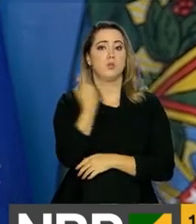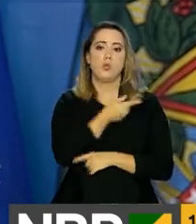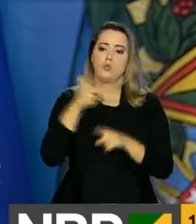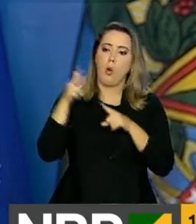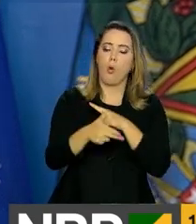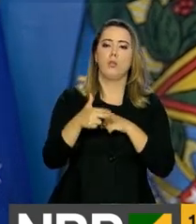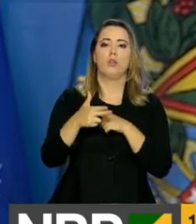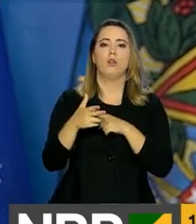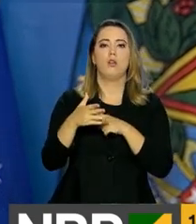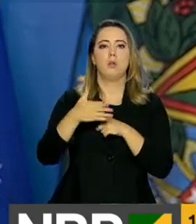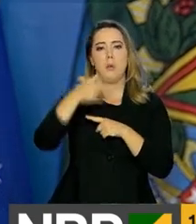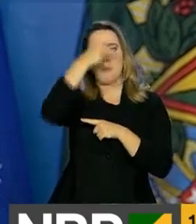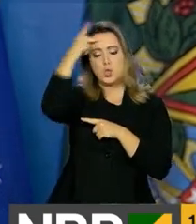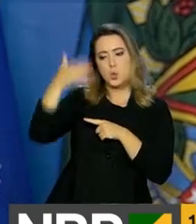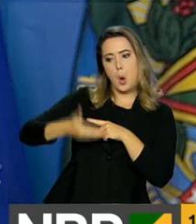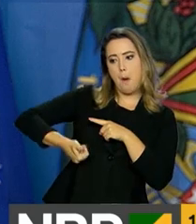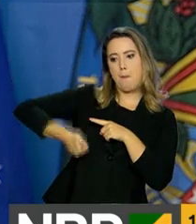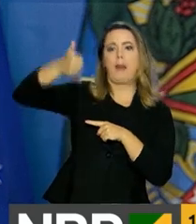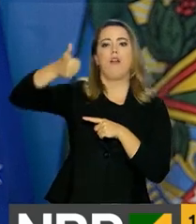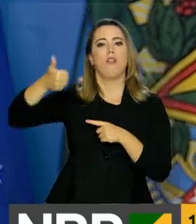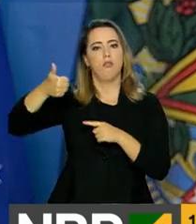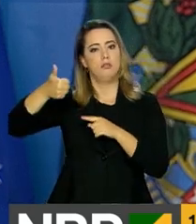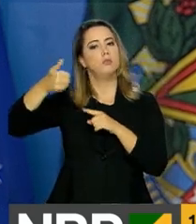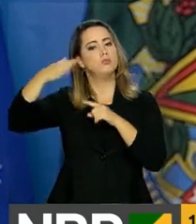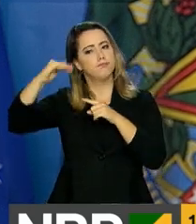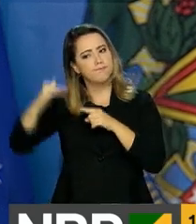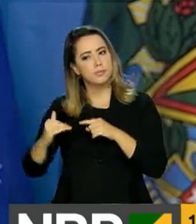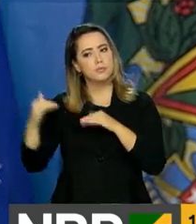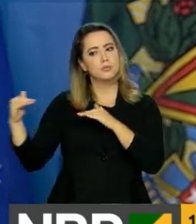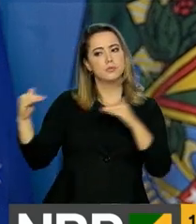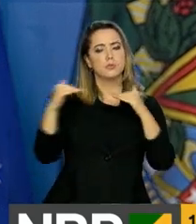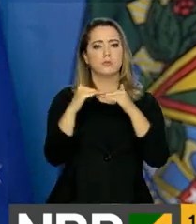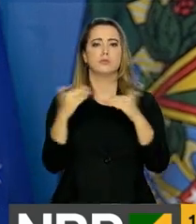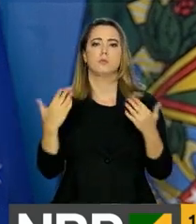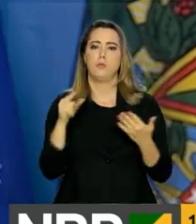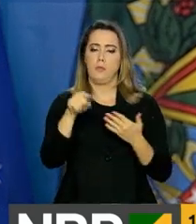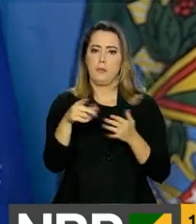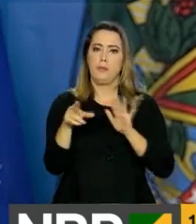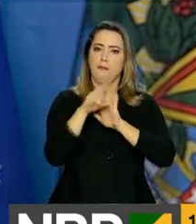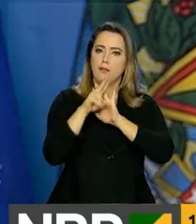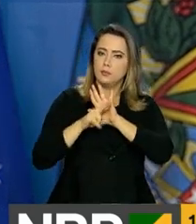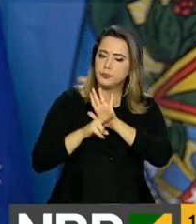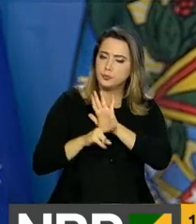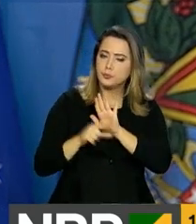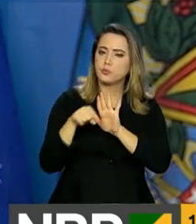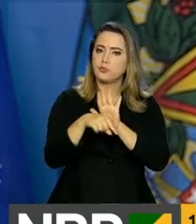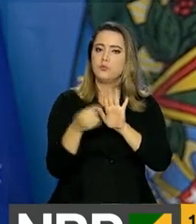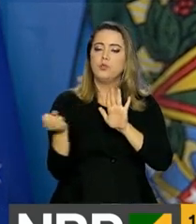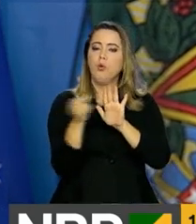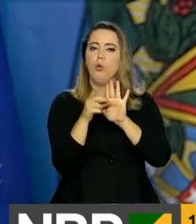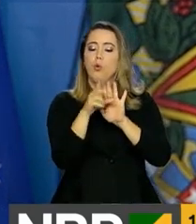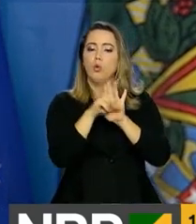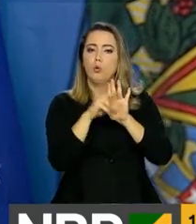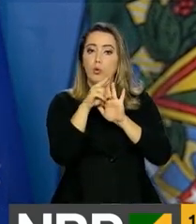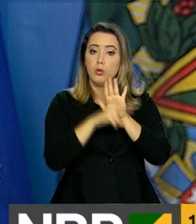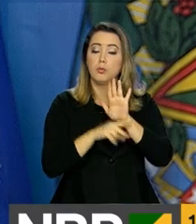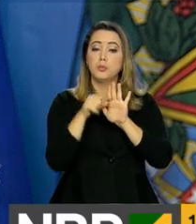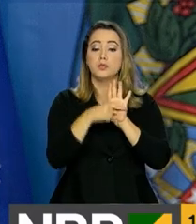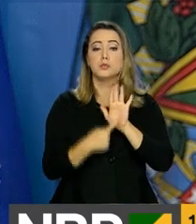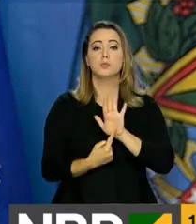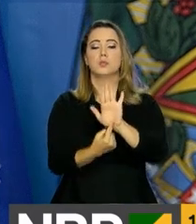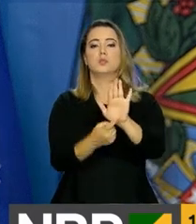privilégios nós estamos fazendo uma fórmula que diz o seguinte olha aqui a a a reforma da previdência